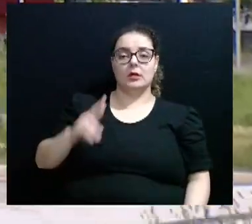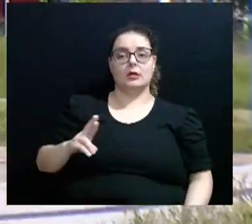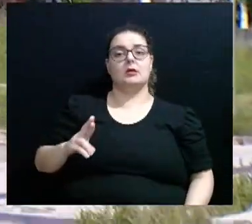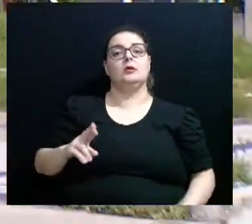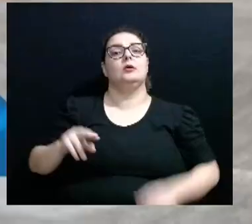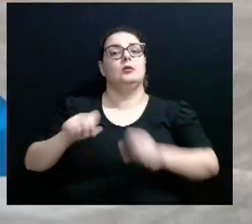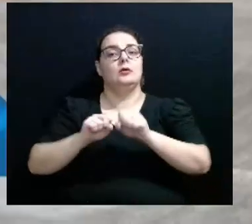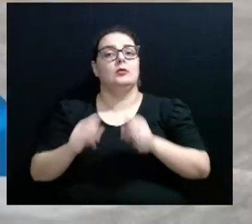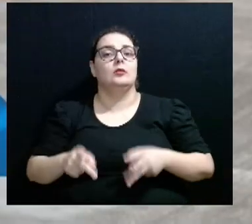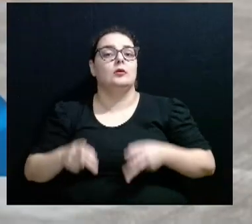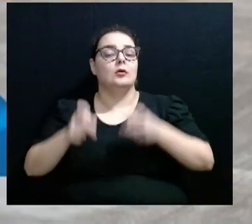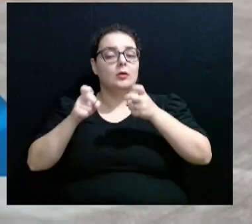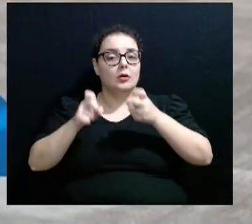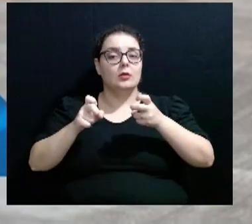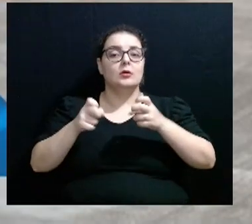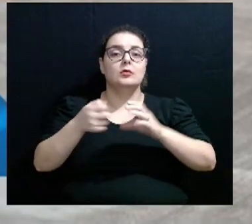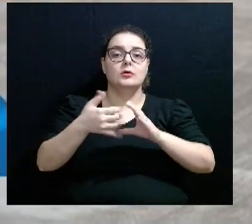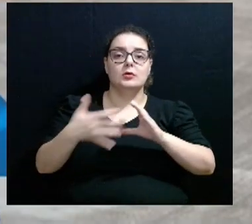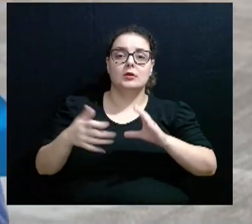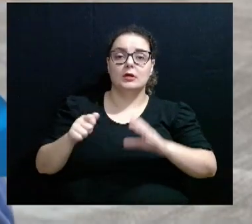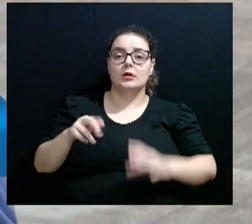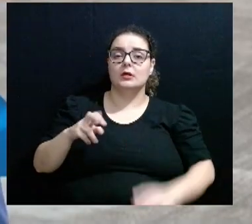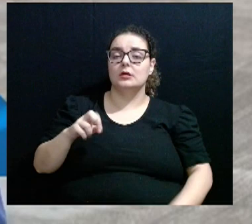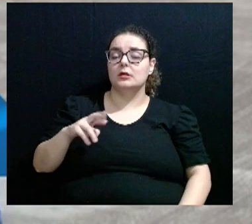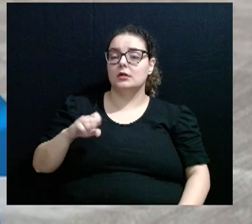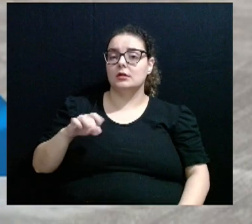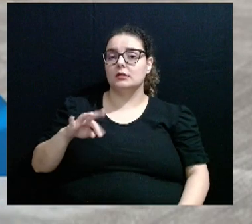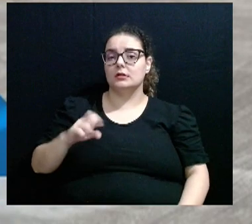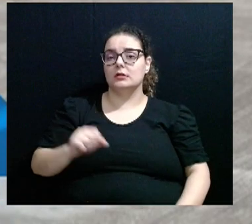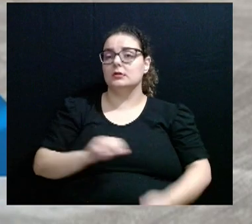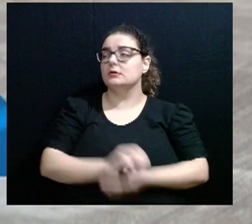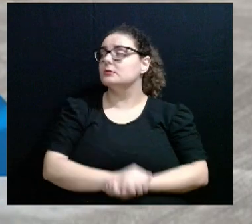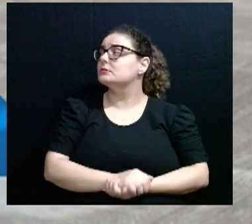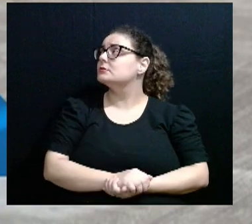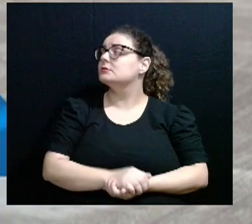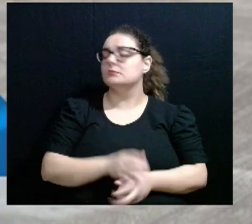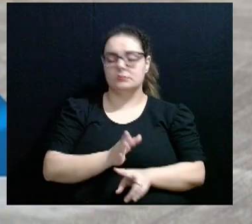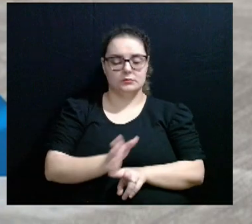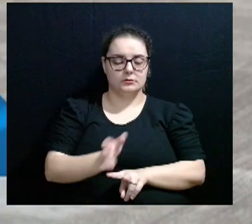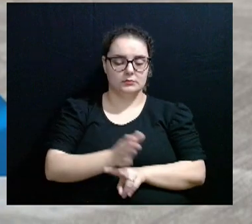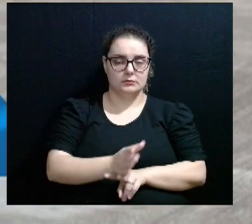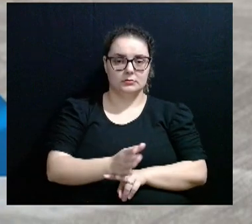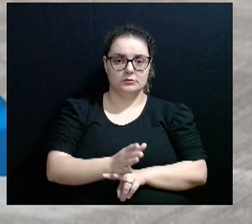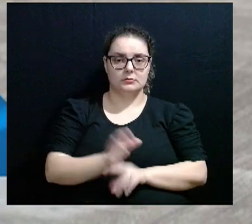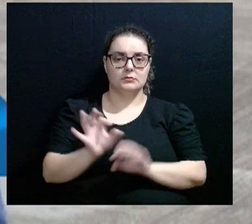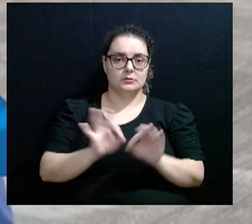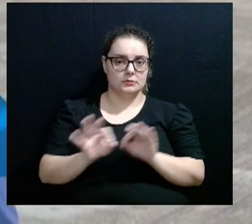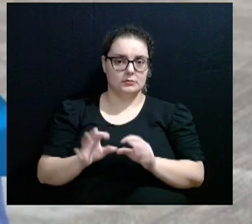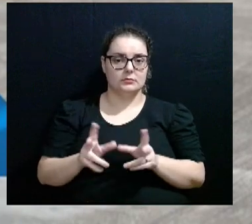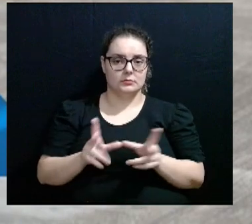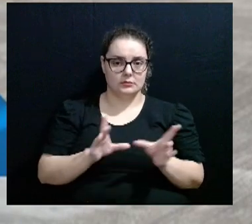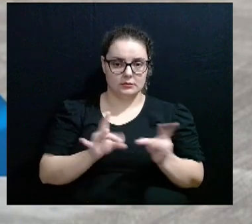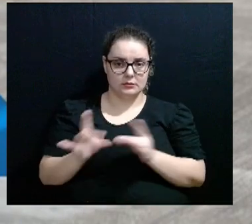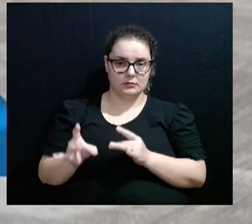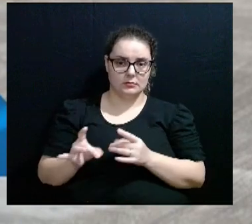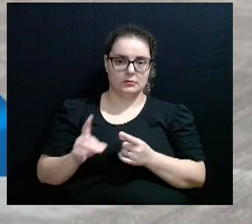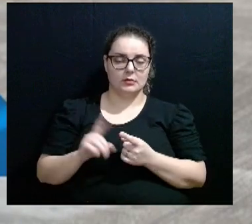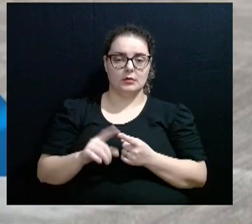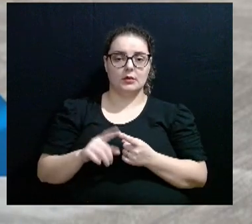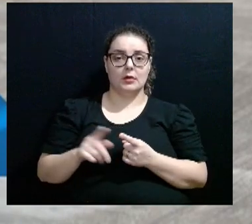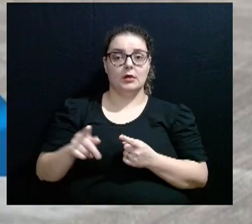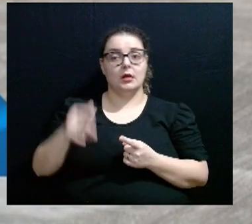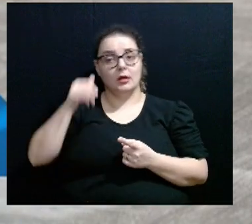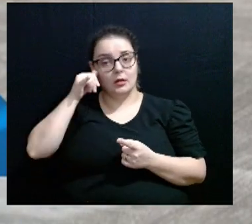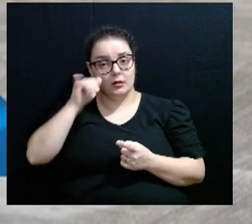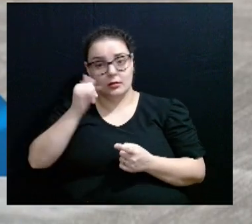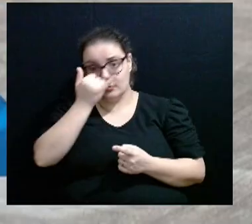de Caracteres. Nós temos duas linhas aí que esse projeto visa. Uma é a preventiva, né, que é a investigatória